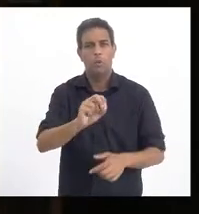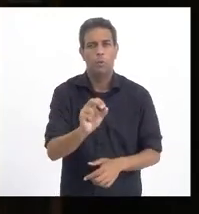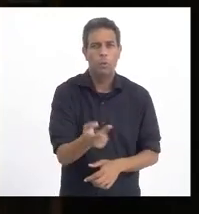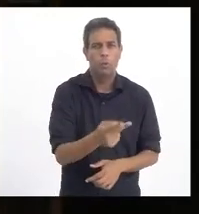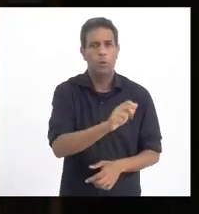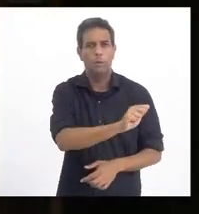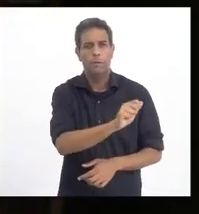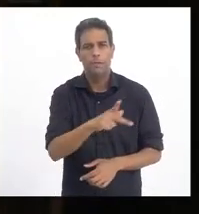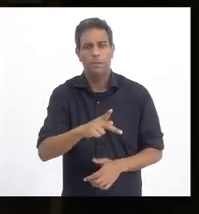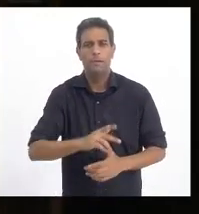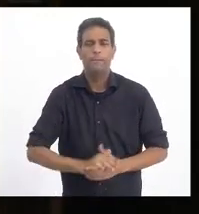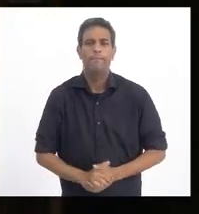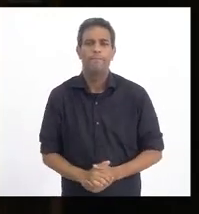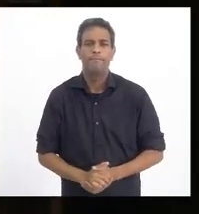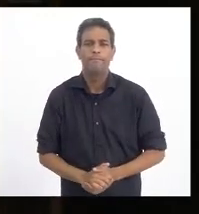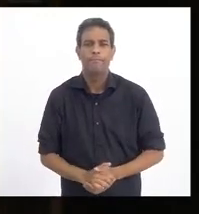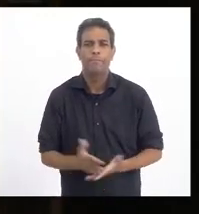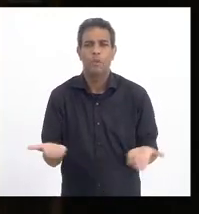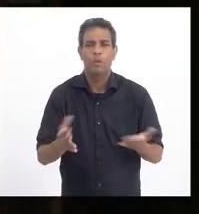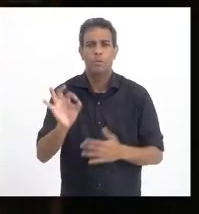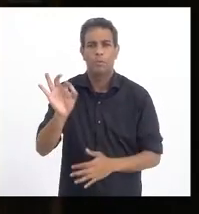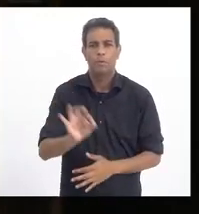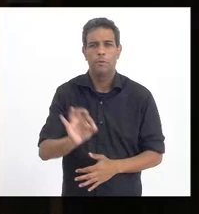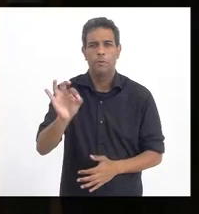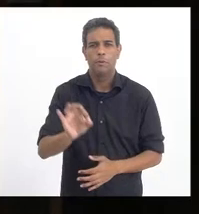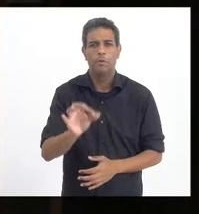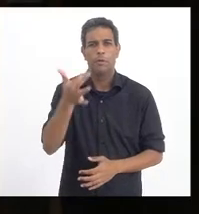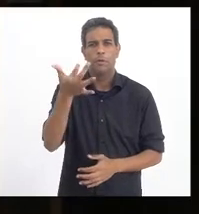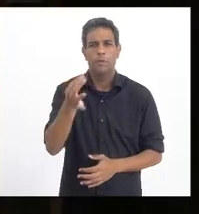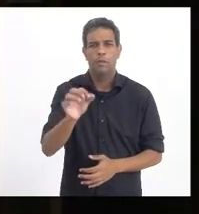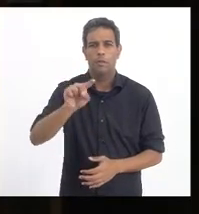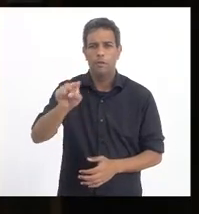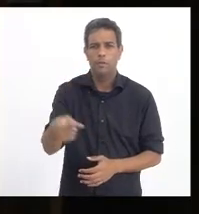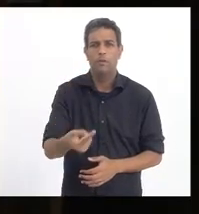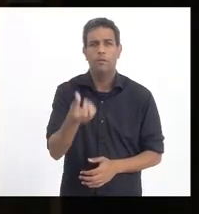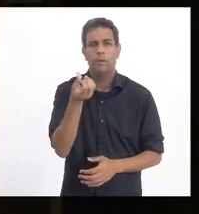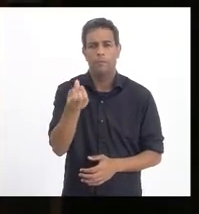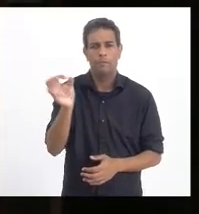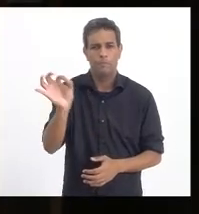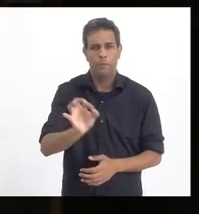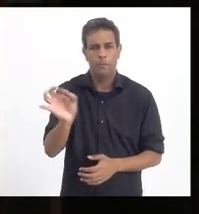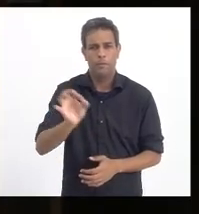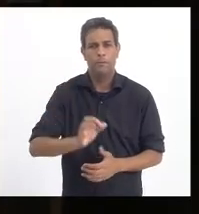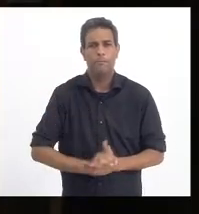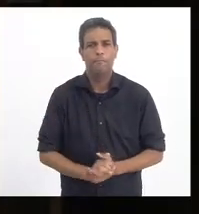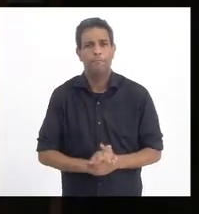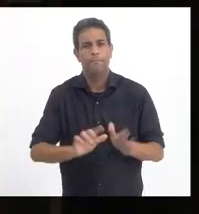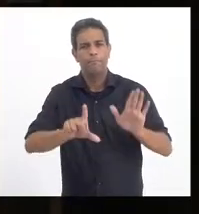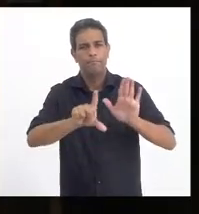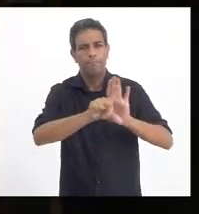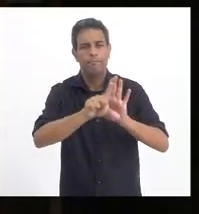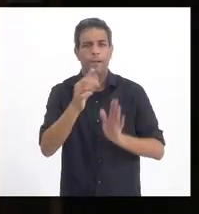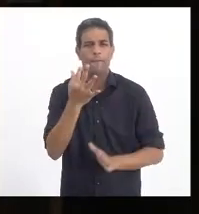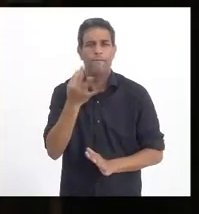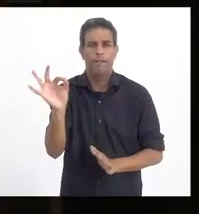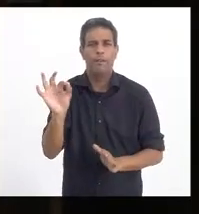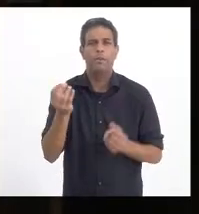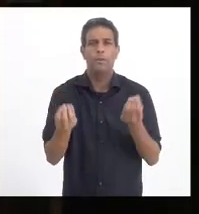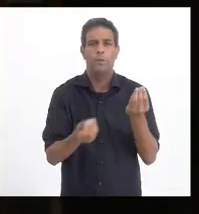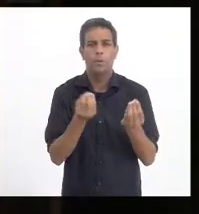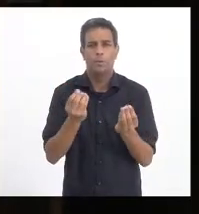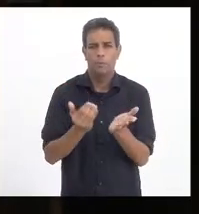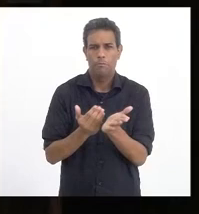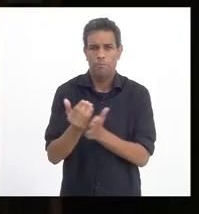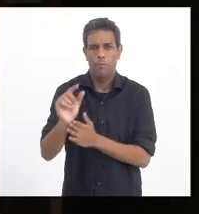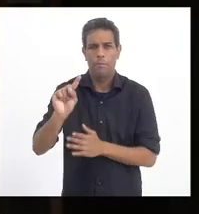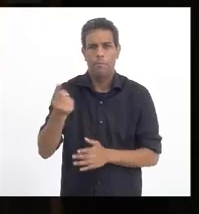militar inativo hoje no percentual de 10 e meio por cento é a lei federal nós repetimos aqui que a